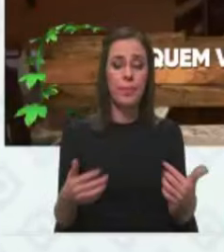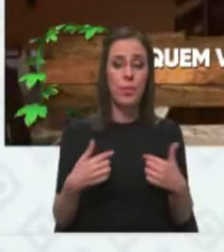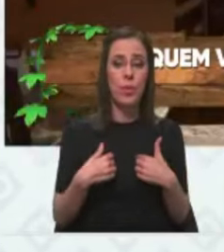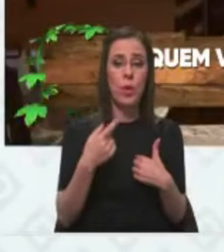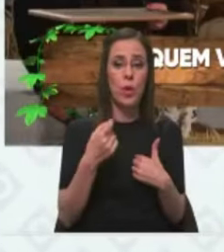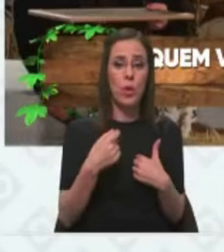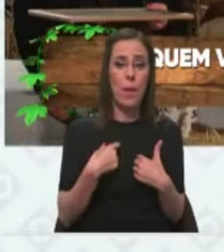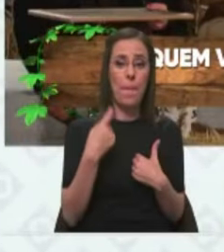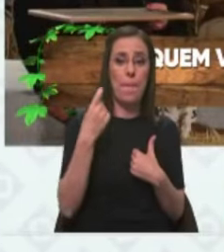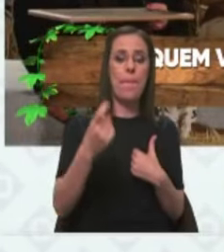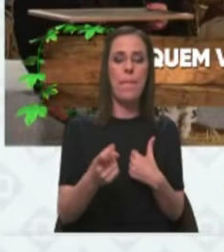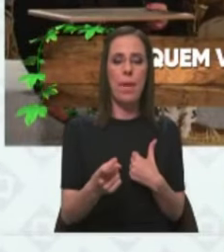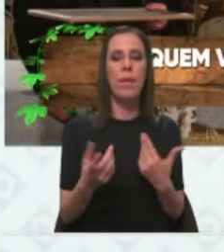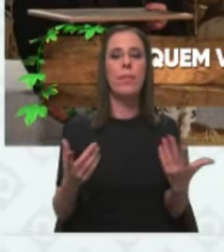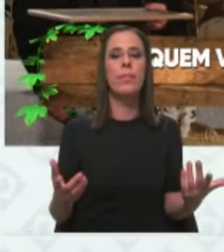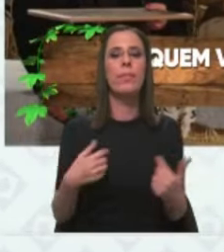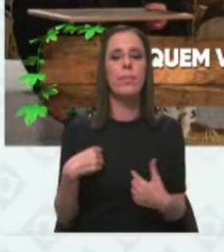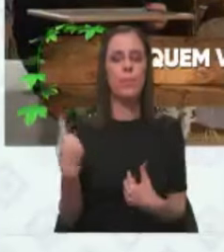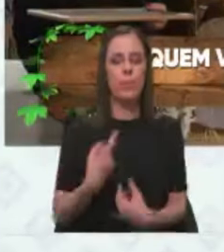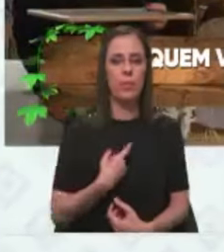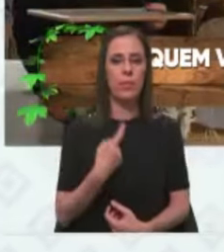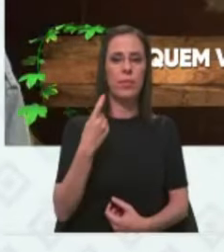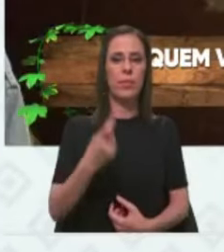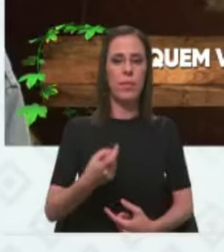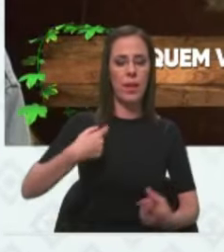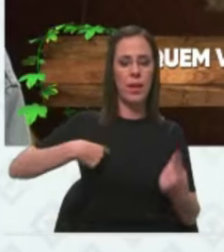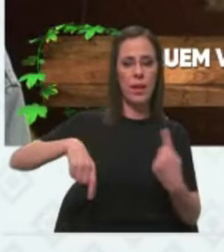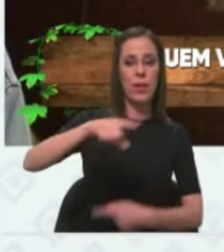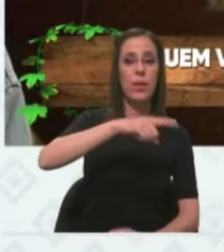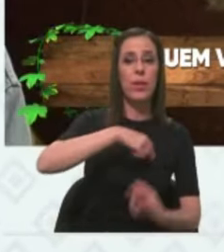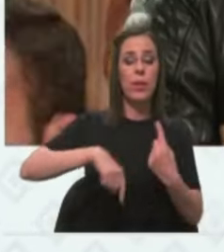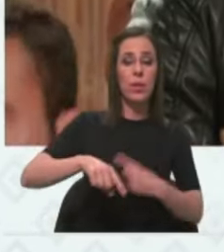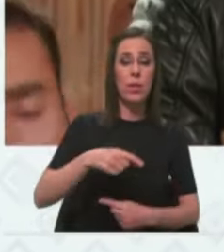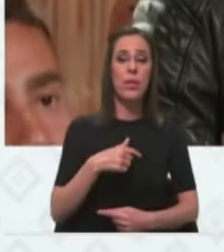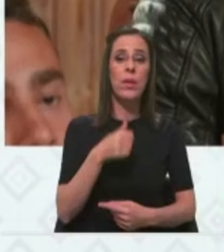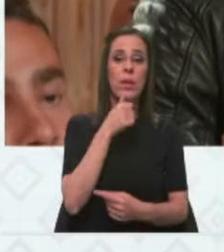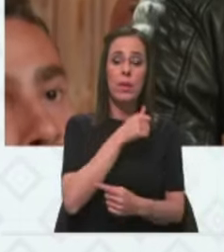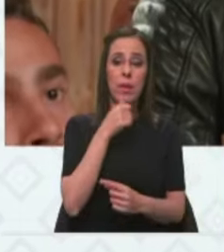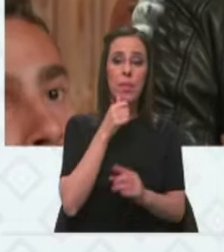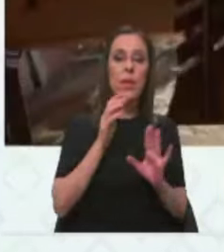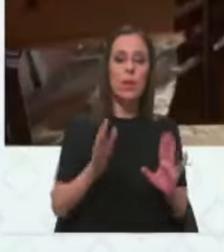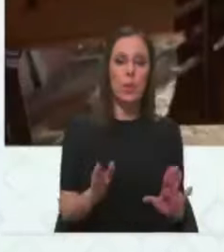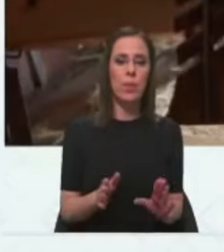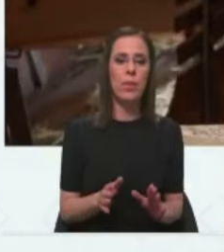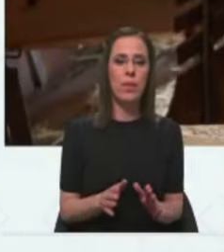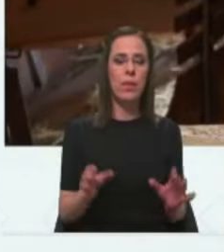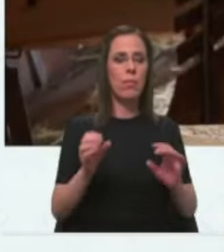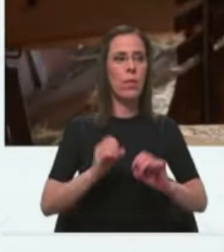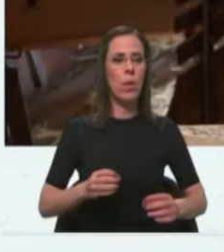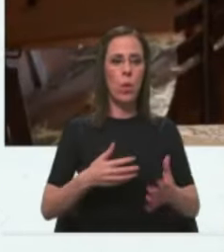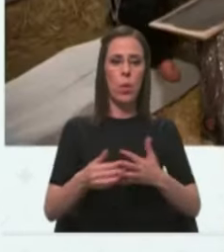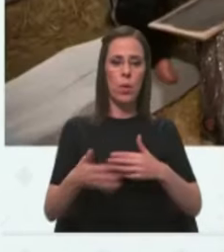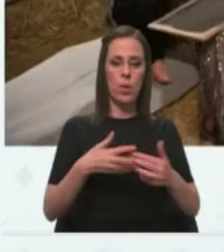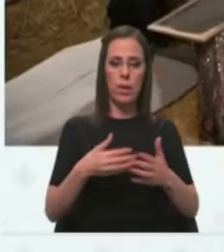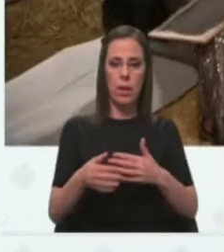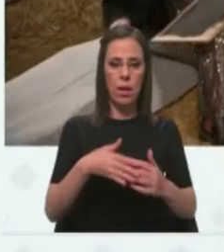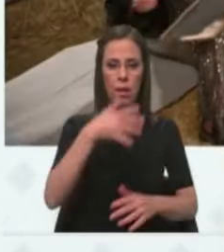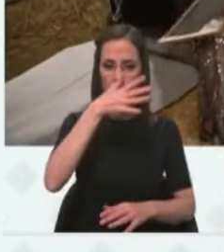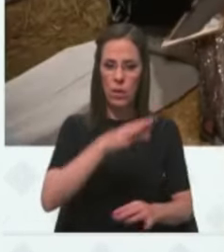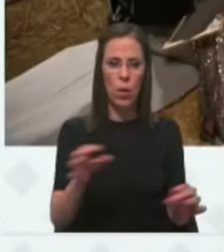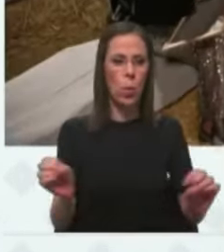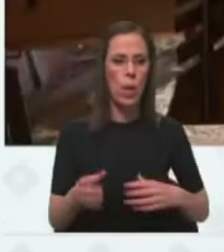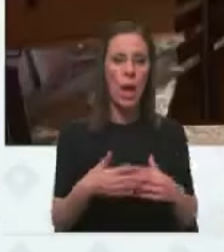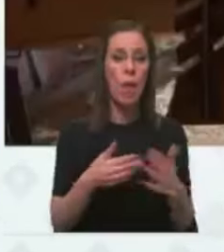bocadinho maldoso mas nós todos éramos maldosos entre nós e eu também sofri muito lá mas que não em nada tem a ver com questões xenófobas